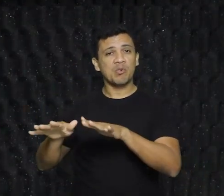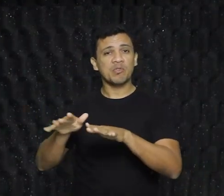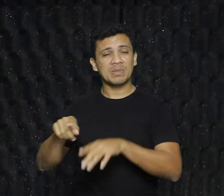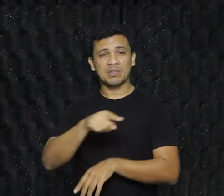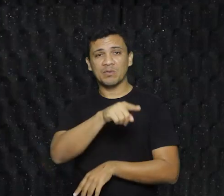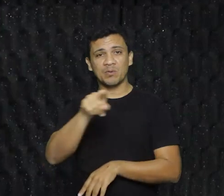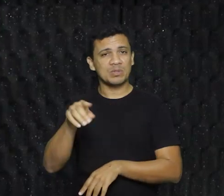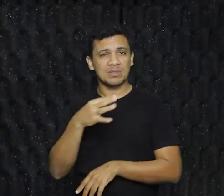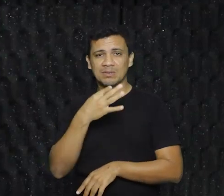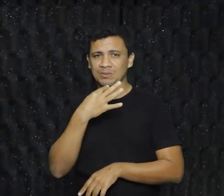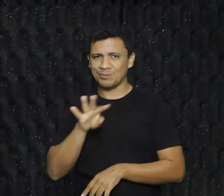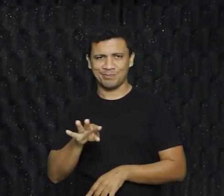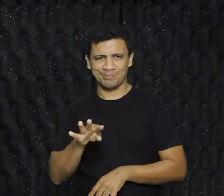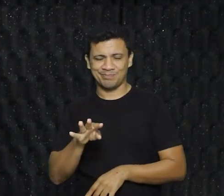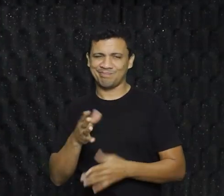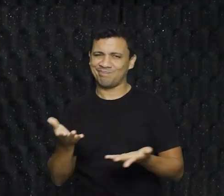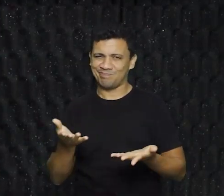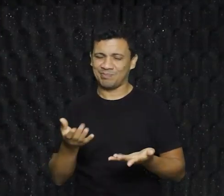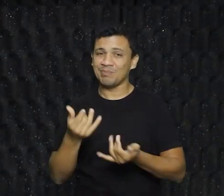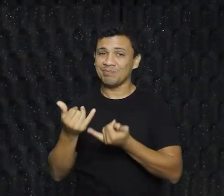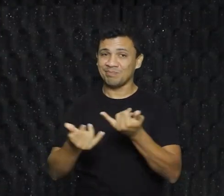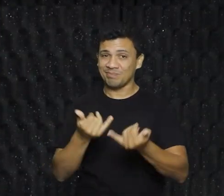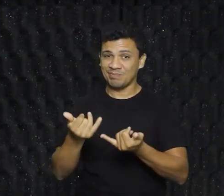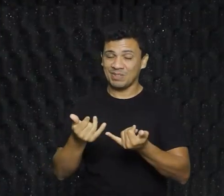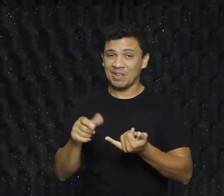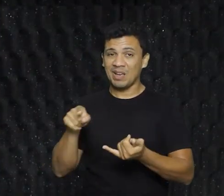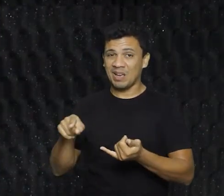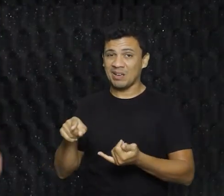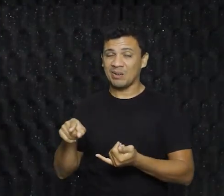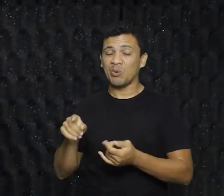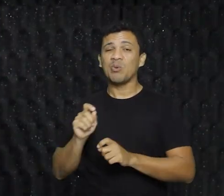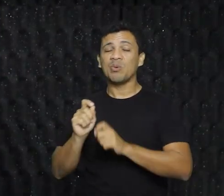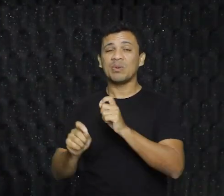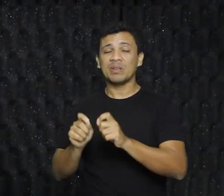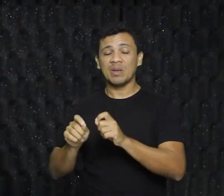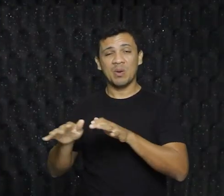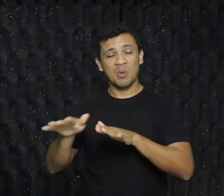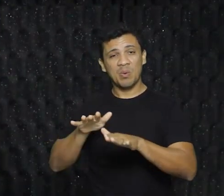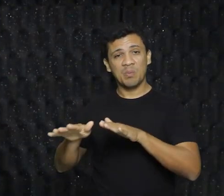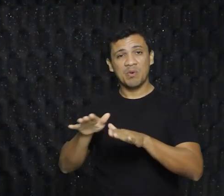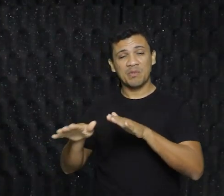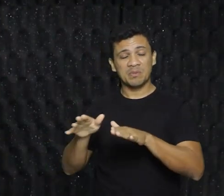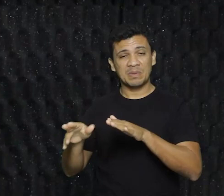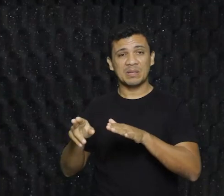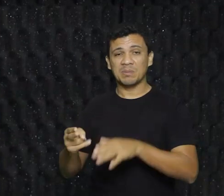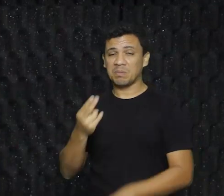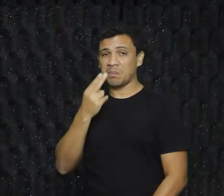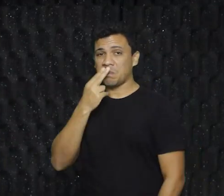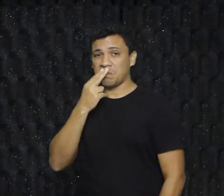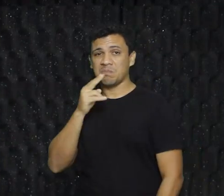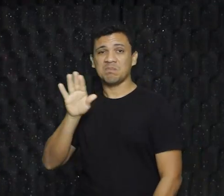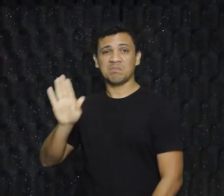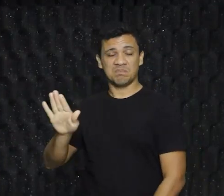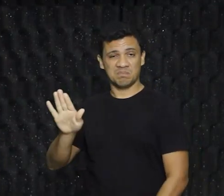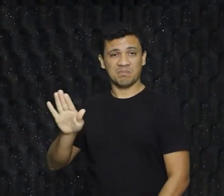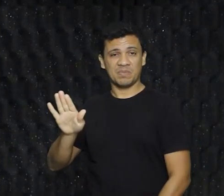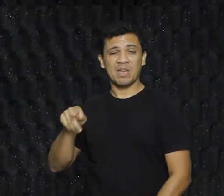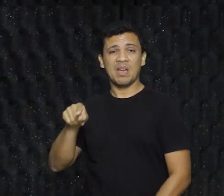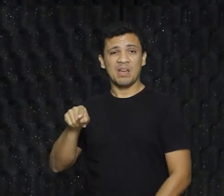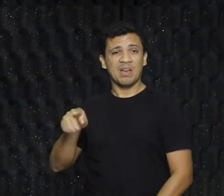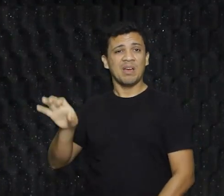falar, estou sendo sarcástico, o nazismo. Ele vai de encontro ao que o nazismo representa, né? Como é que a Europa